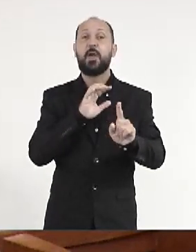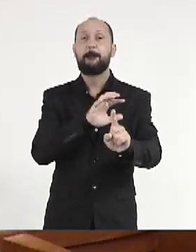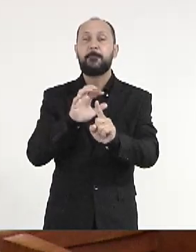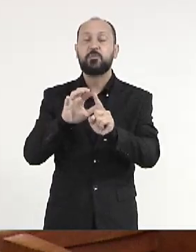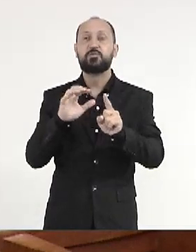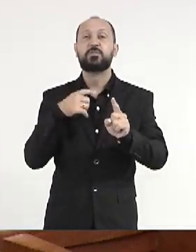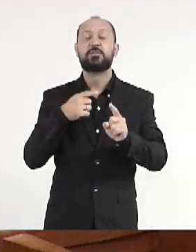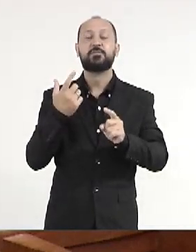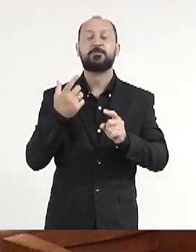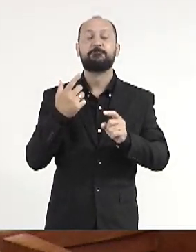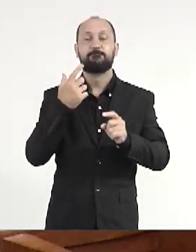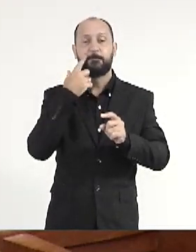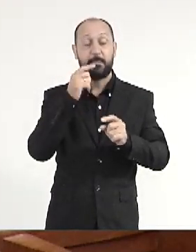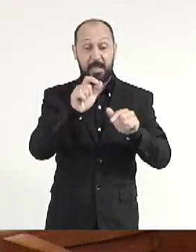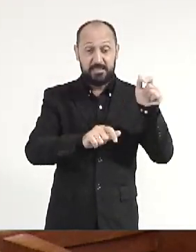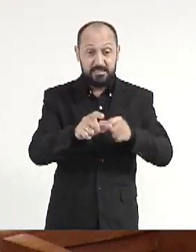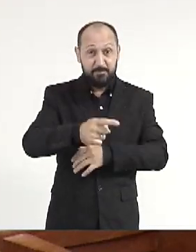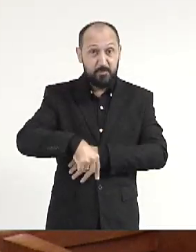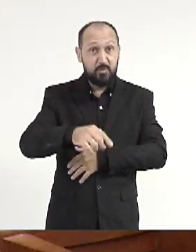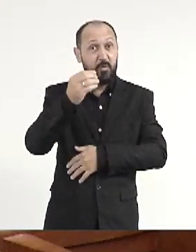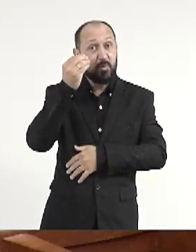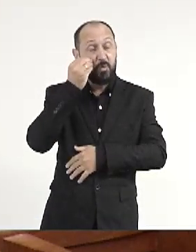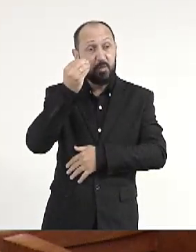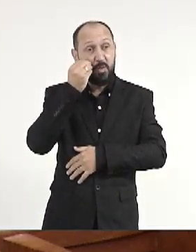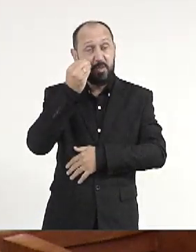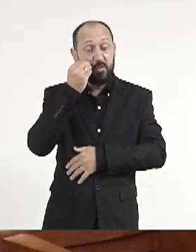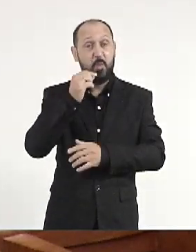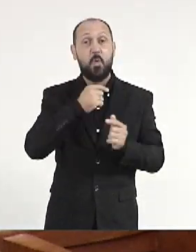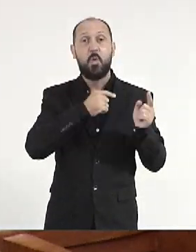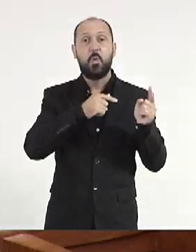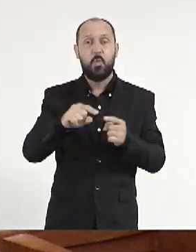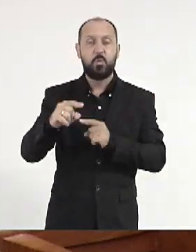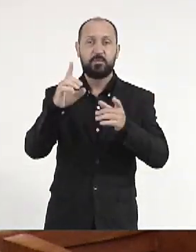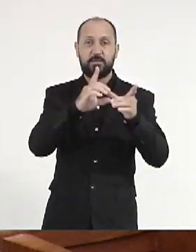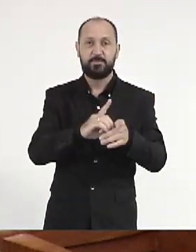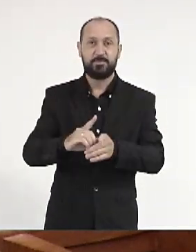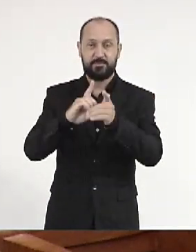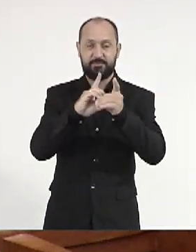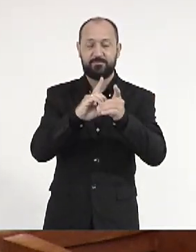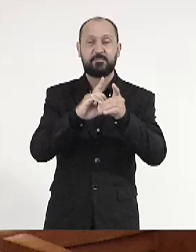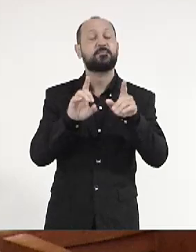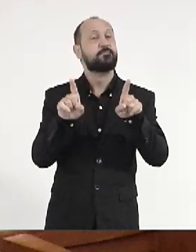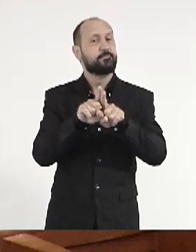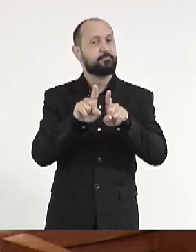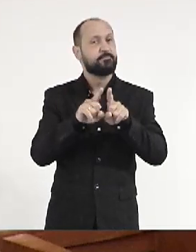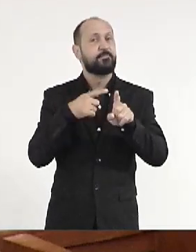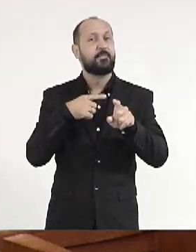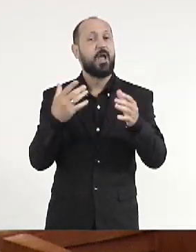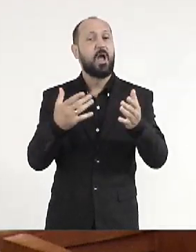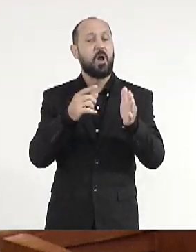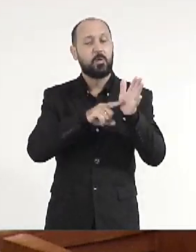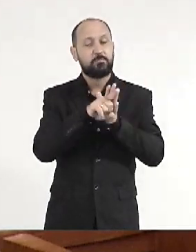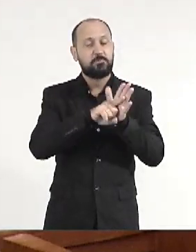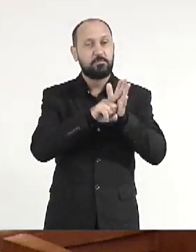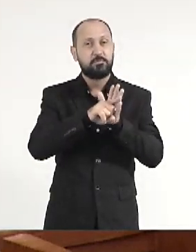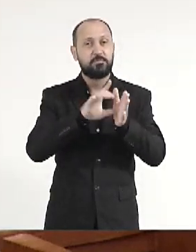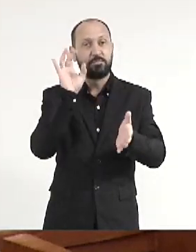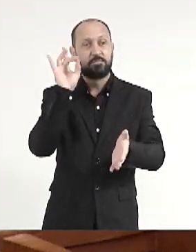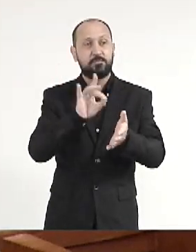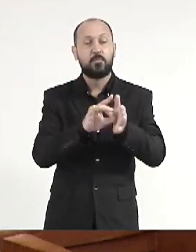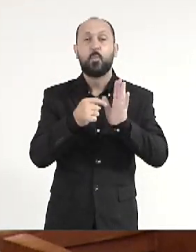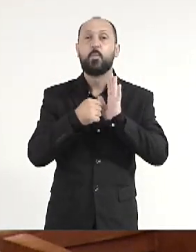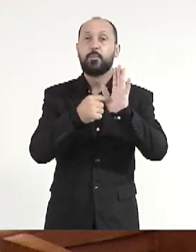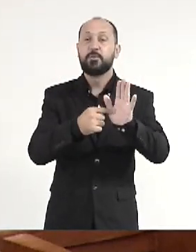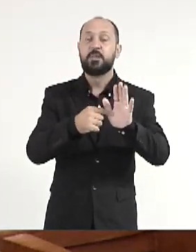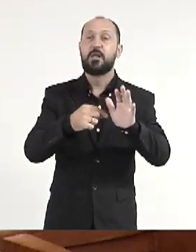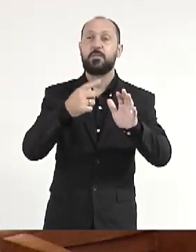a condenação das pessoas que tentaram um golpe contra a democracia também estão sendo agora evidencializadas,